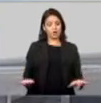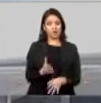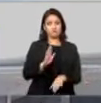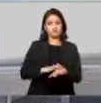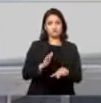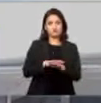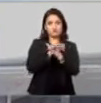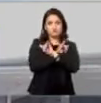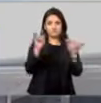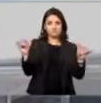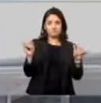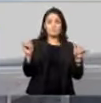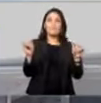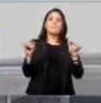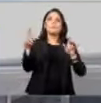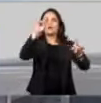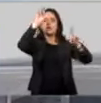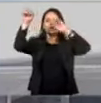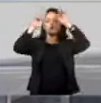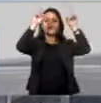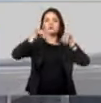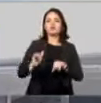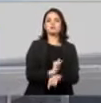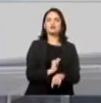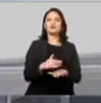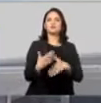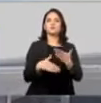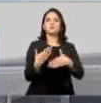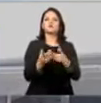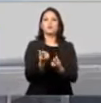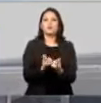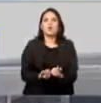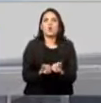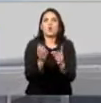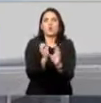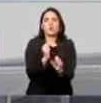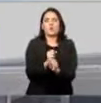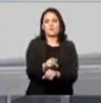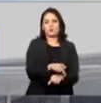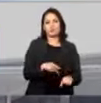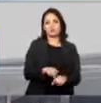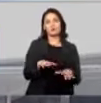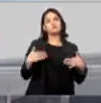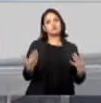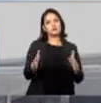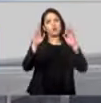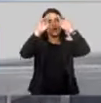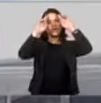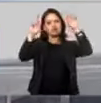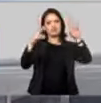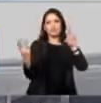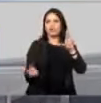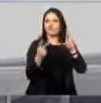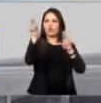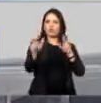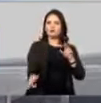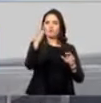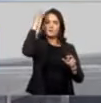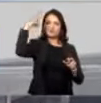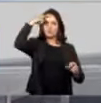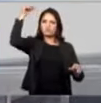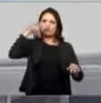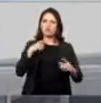é estratégica para o desenvolvimento e economia de qualquer nação. Neste contexto, respeitar e valorizar o autor e garantir a nossa